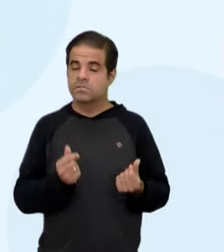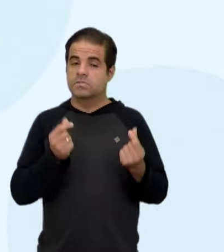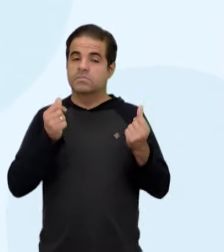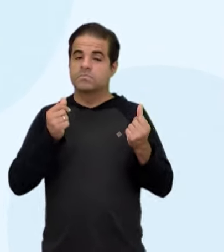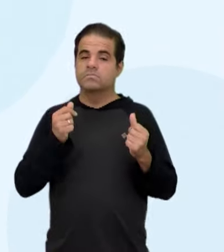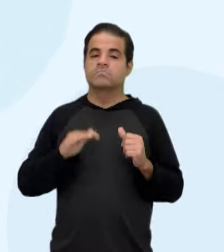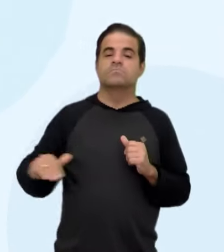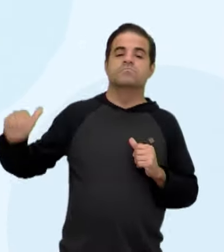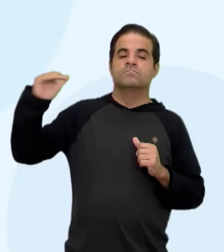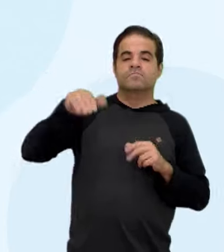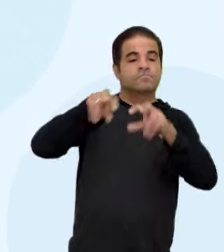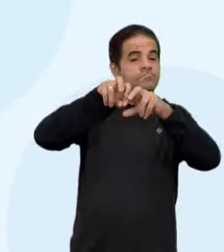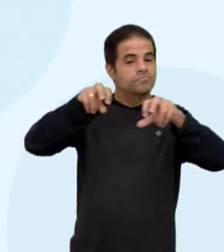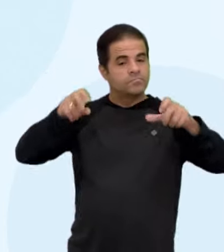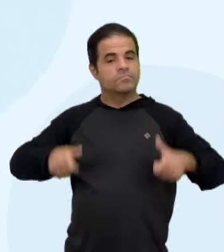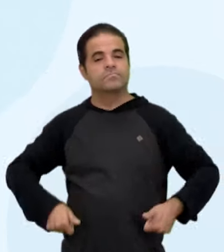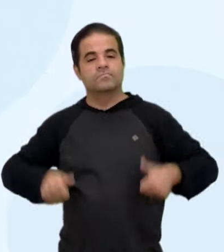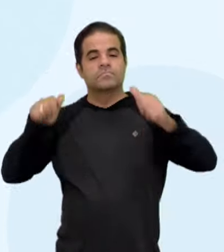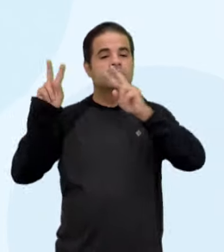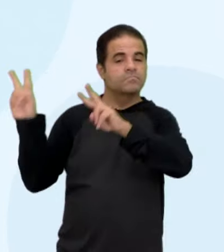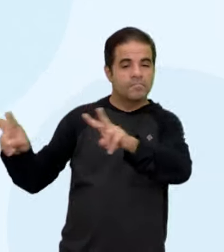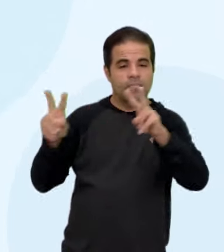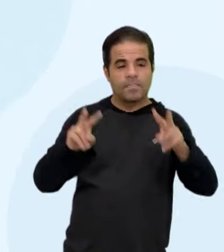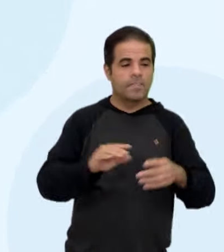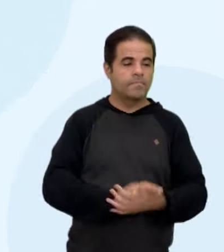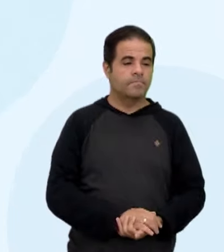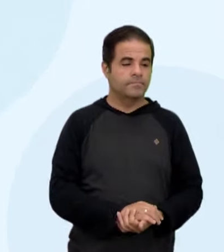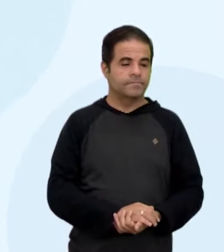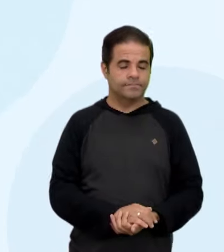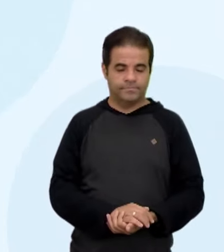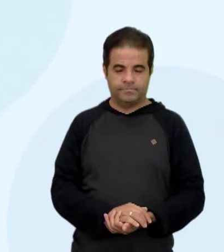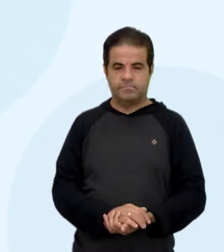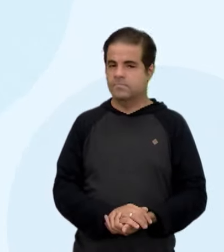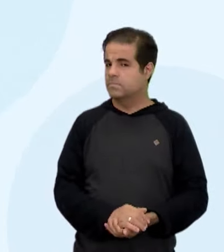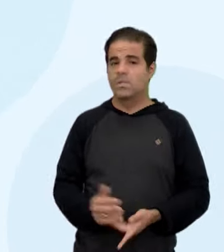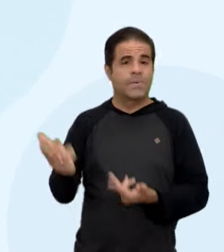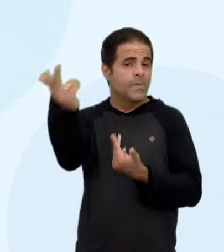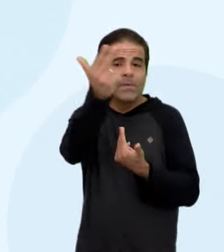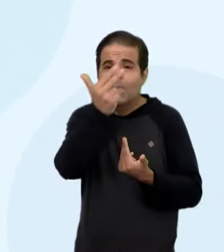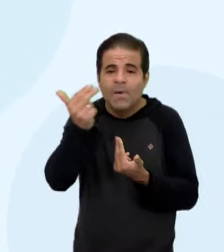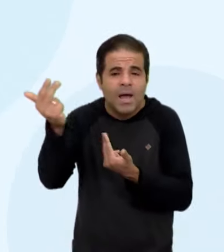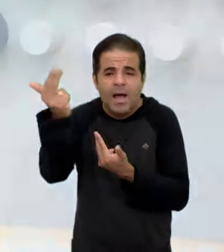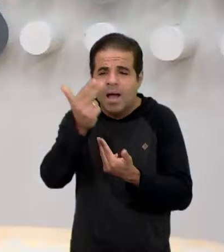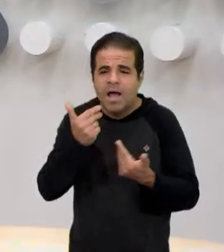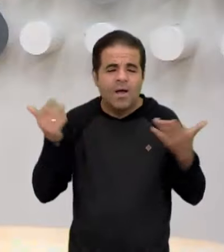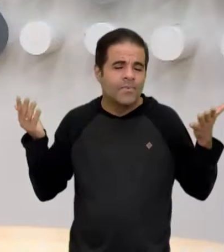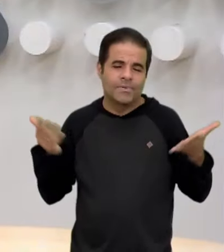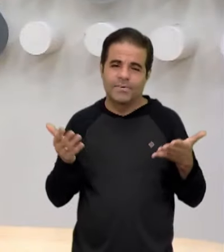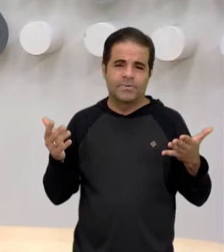aí nos melhores lugares, tá? A mesma coisa que a gente tem hoje, né? Só